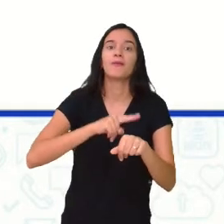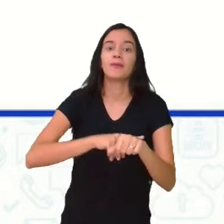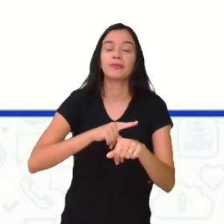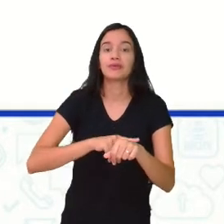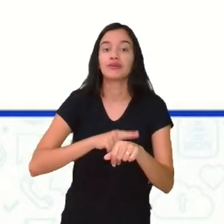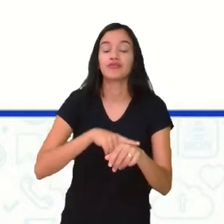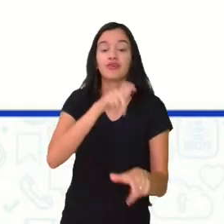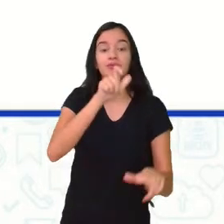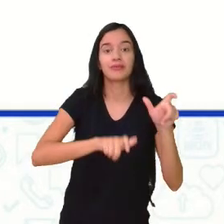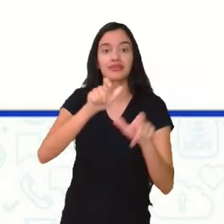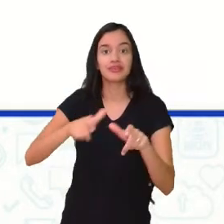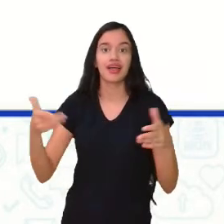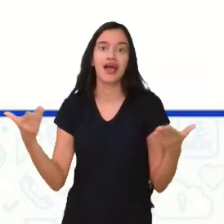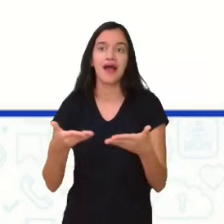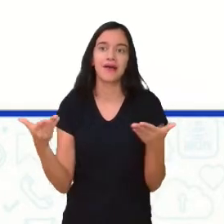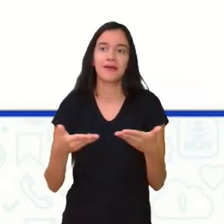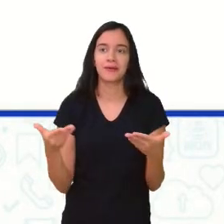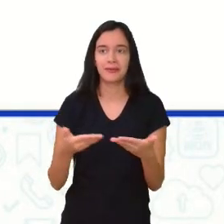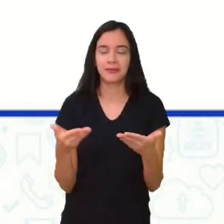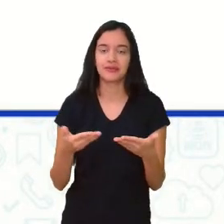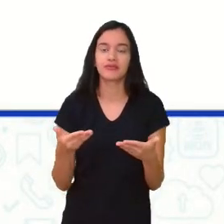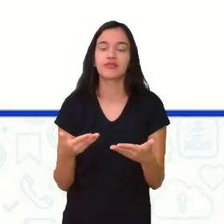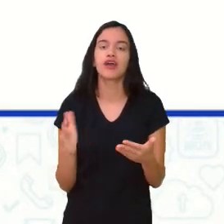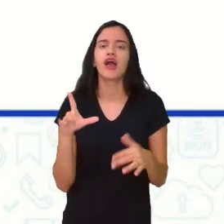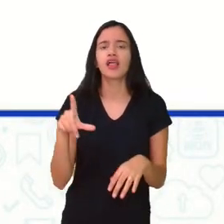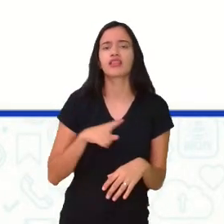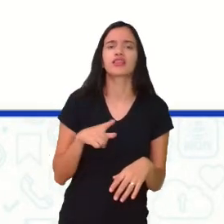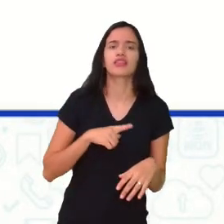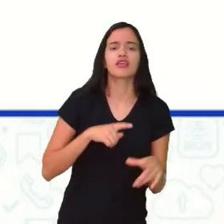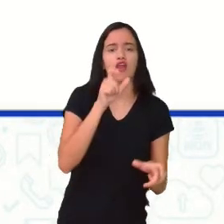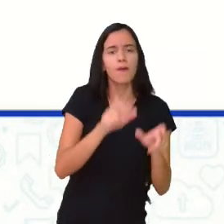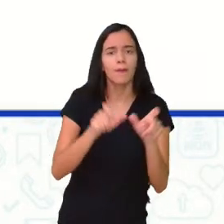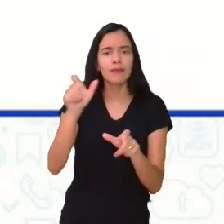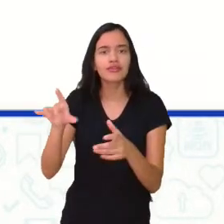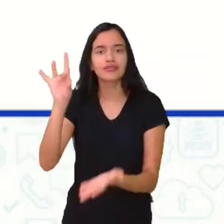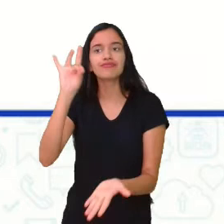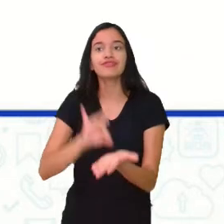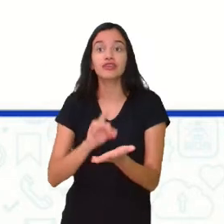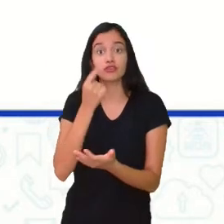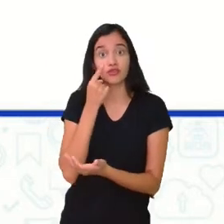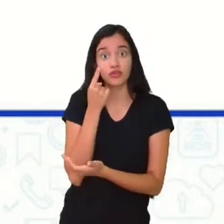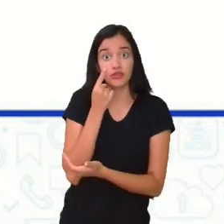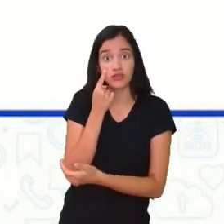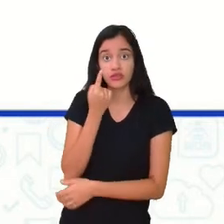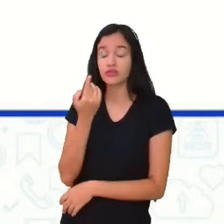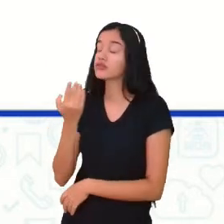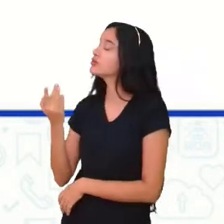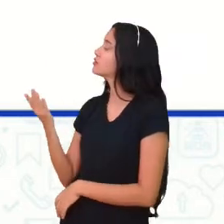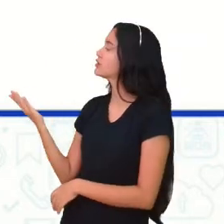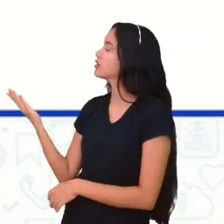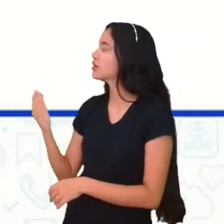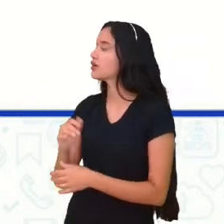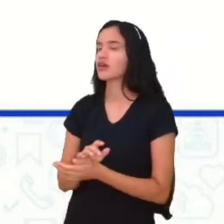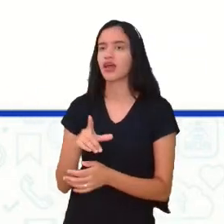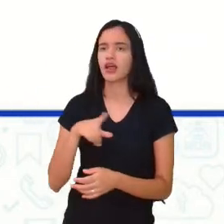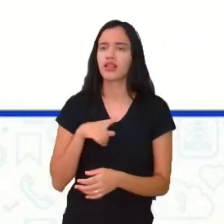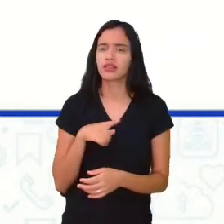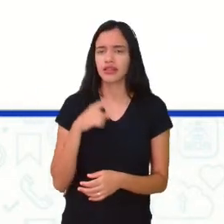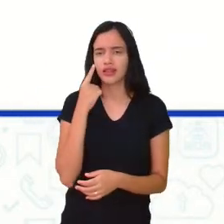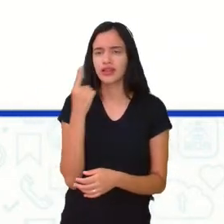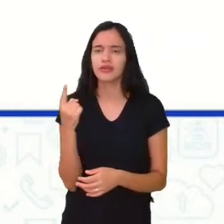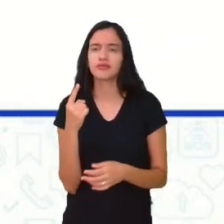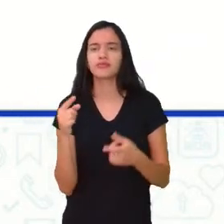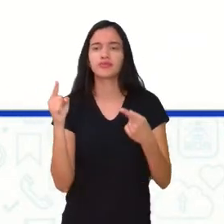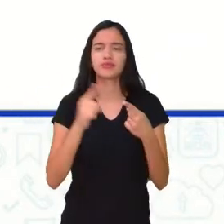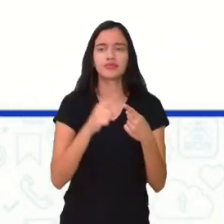para os personagens, o tempo tá pouco. Então, tinha os personagens fixos, como vocês estão vendo aí na tela, né? O Arlequino, o